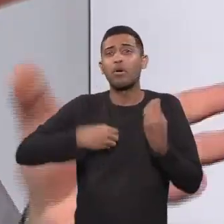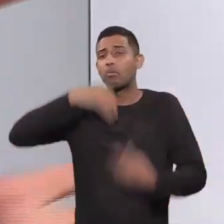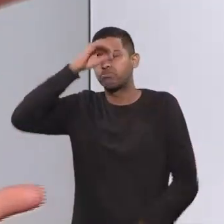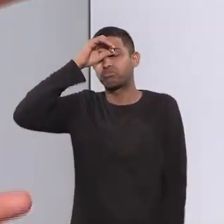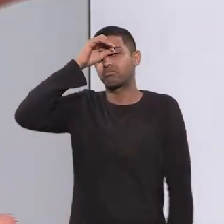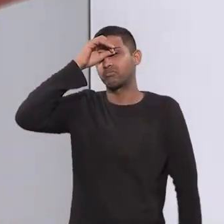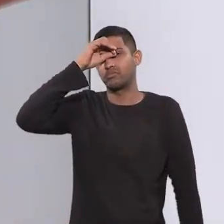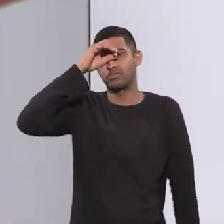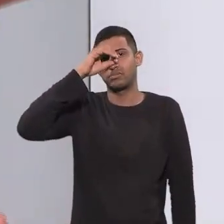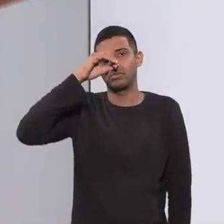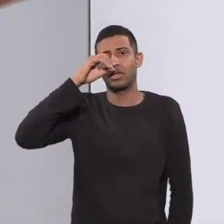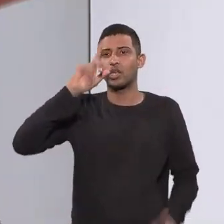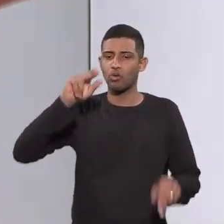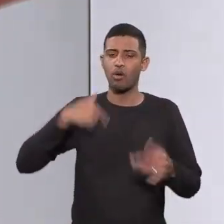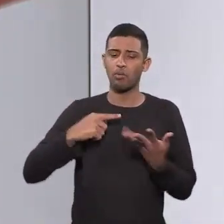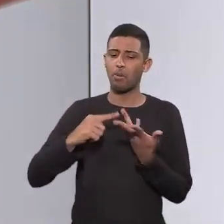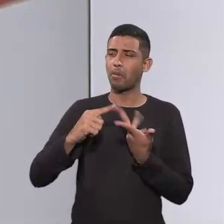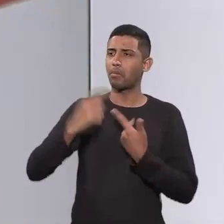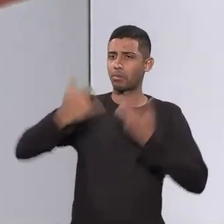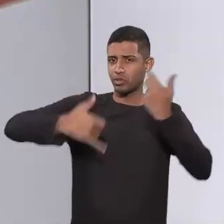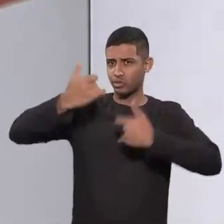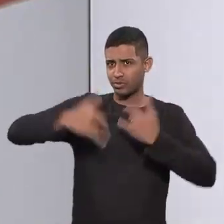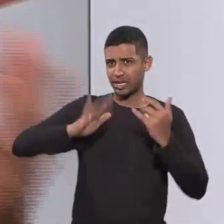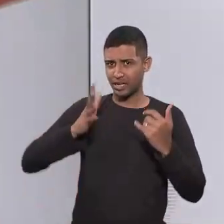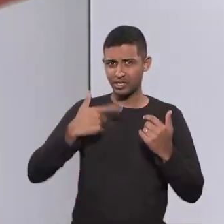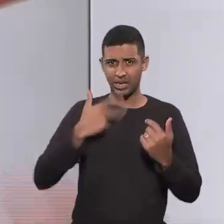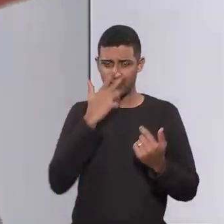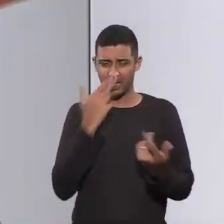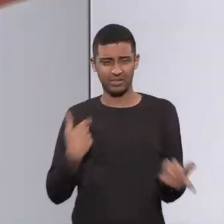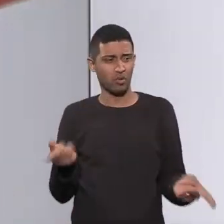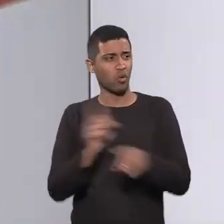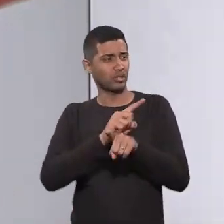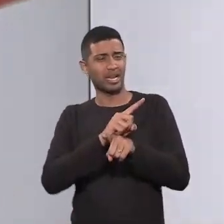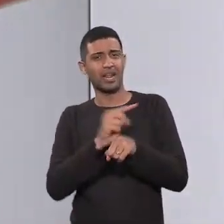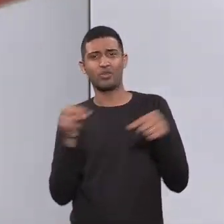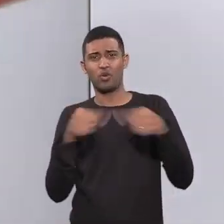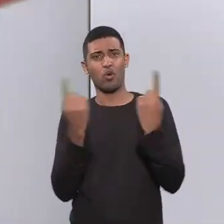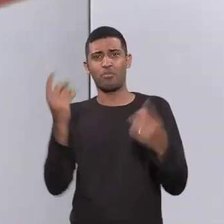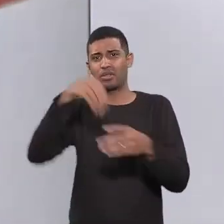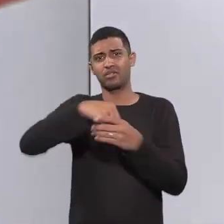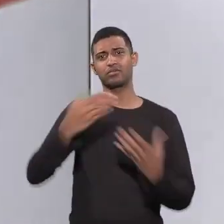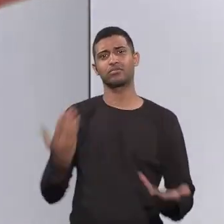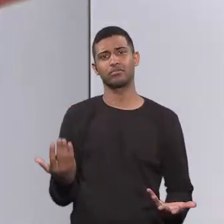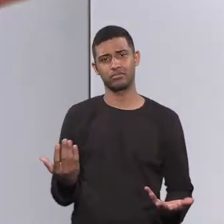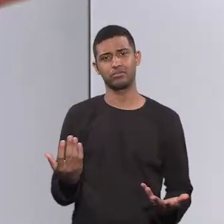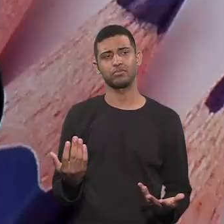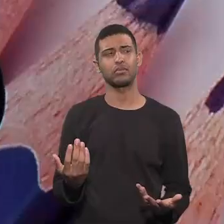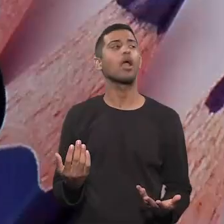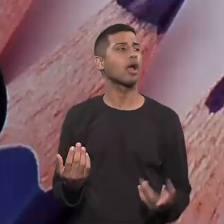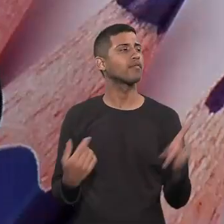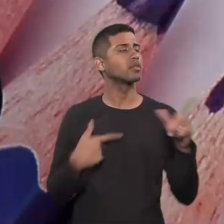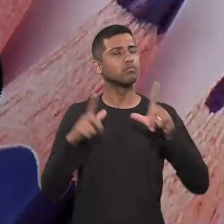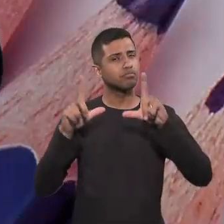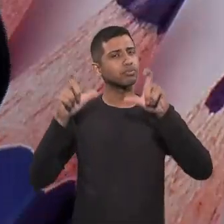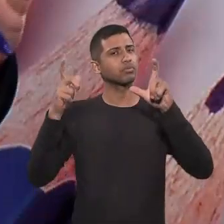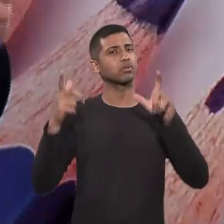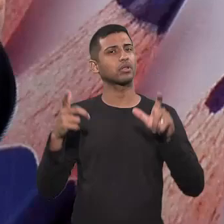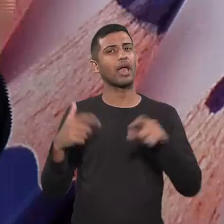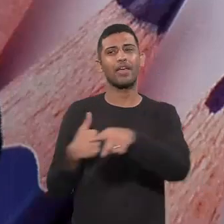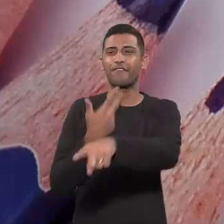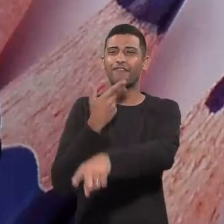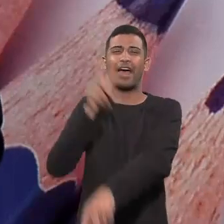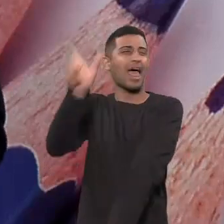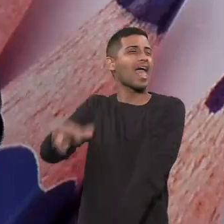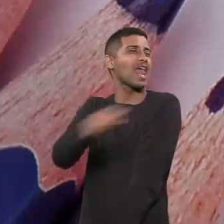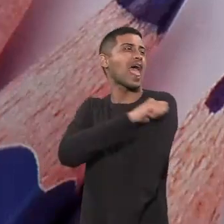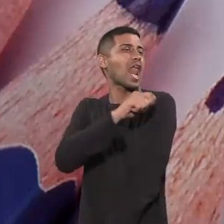desafios, com essas condições que eu já narrei, que são absolutamente contrárias à inclusão. Então não tem inclusão. Aí você tira uma foto e fala assim, ali o